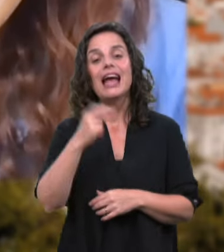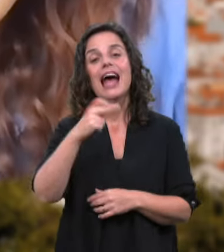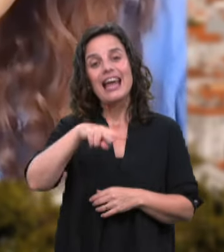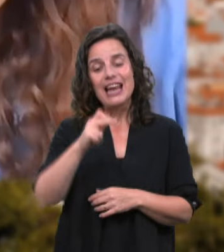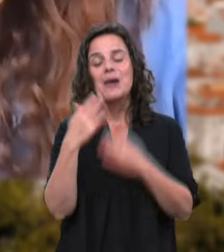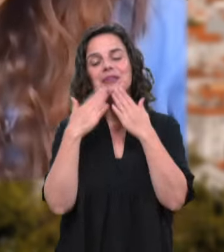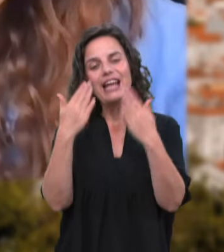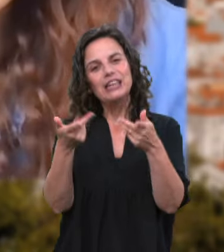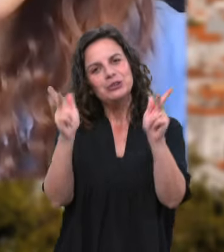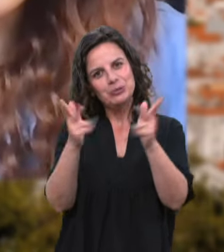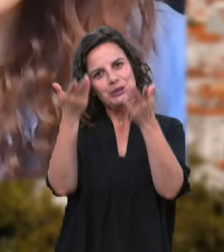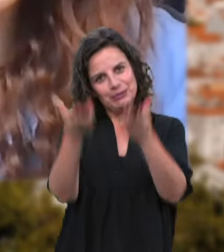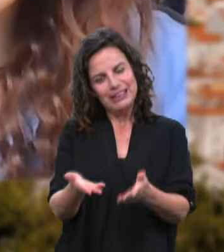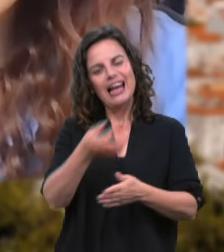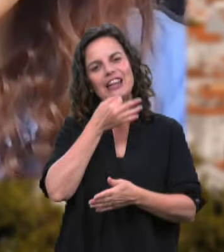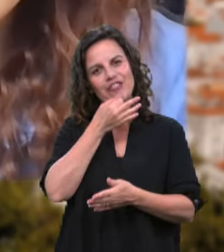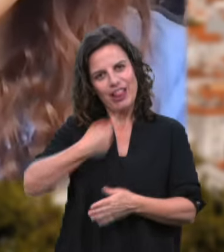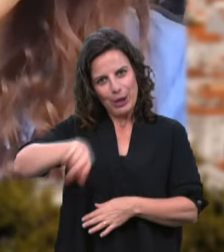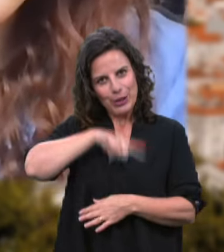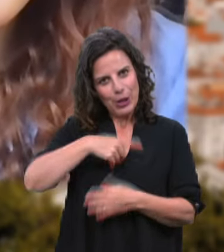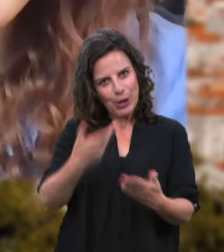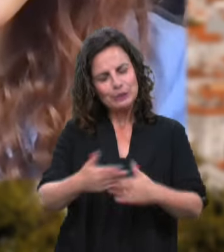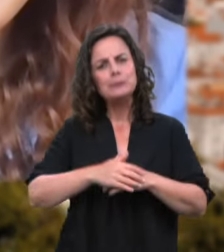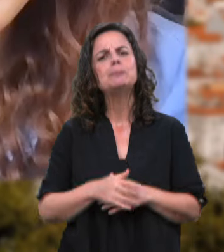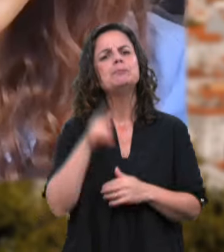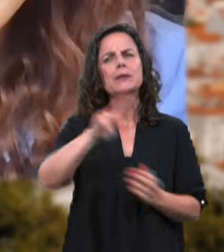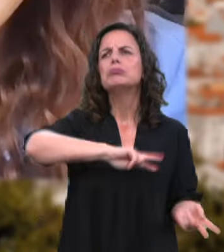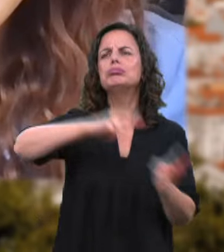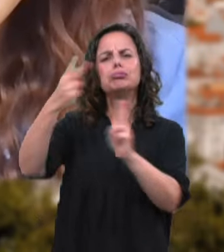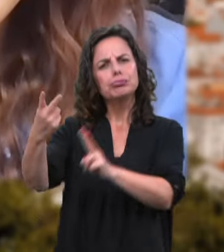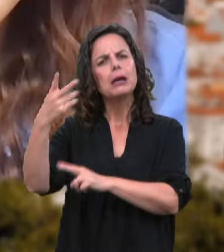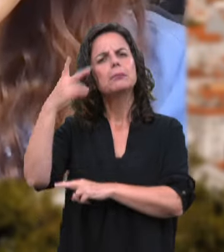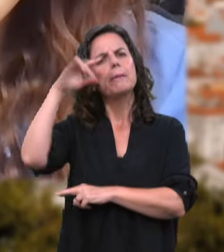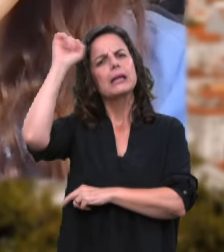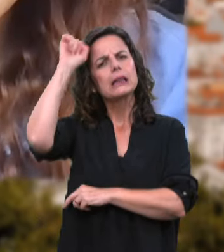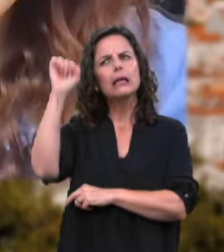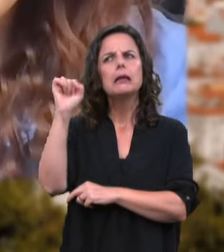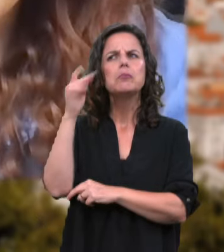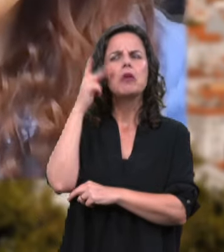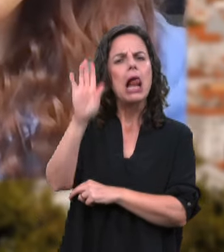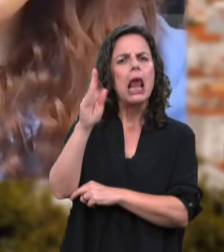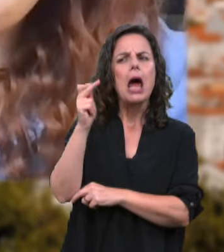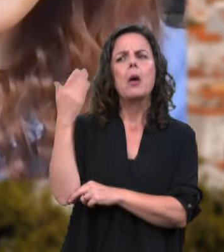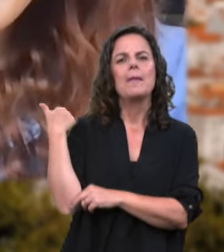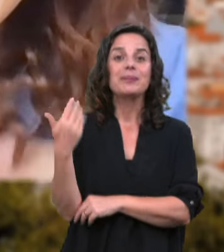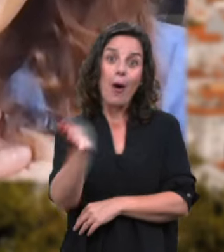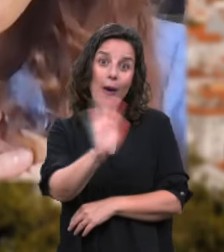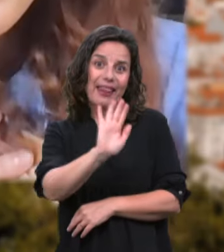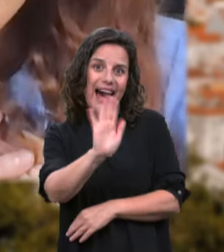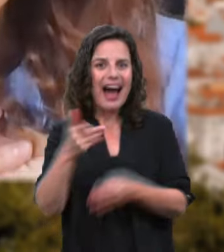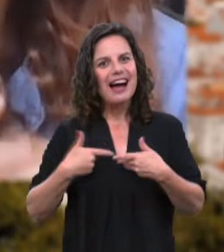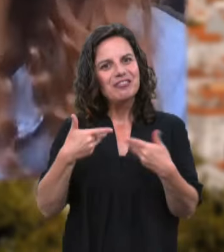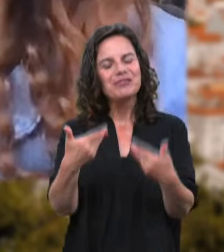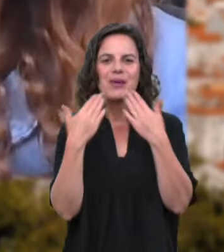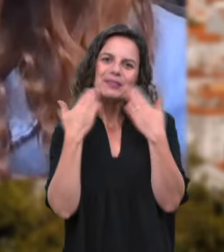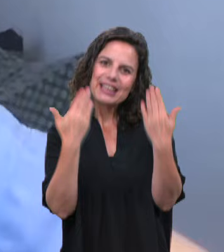Obrigada, Ana, pela sua disponibilidade em falar connosco. Há quanto tempo é que foi viver para Berlim? Olá, obrigada